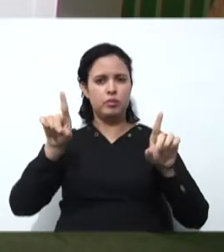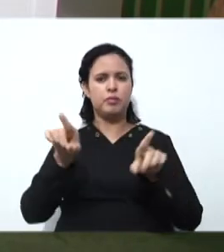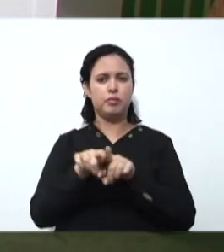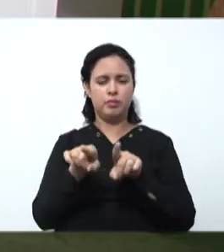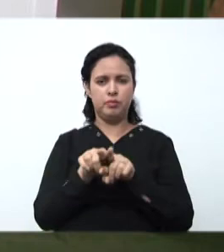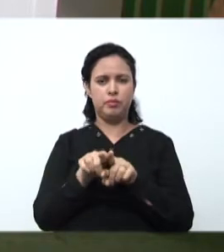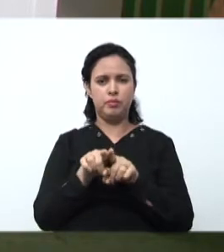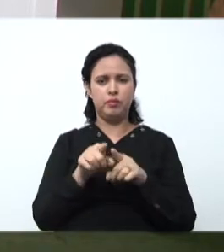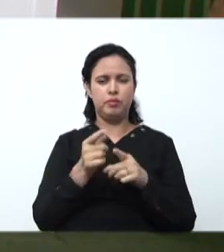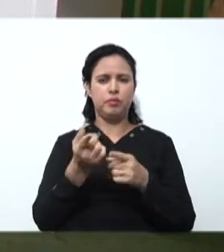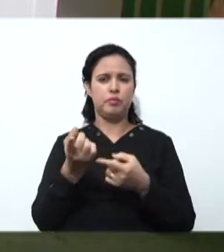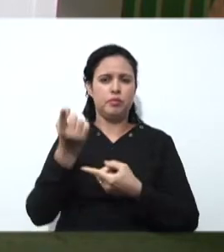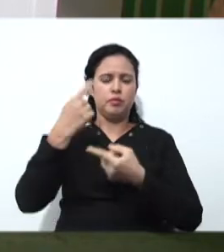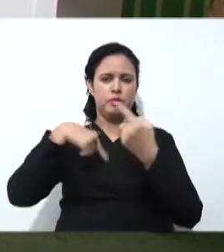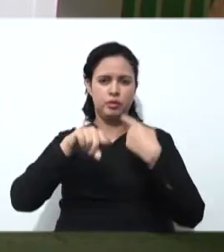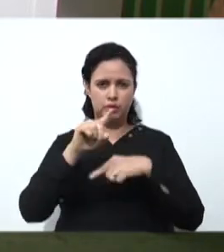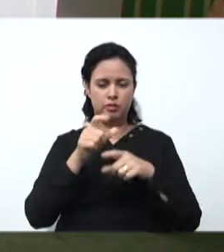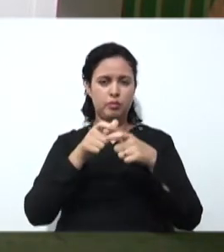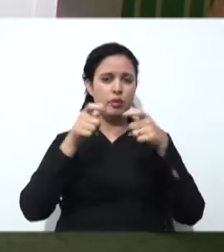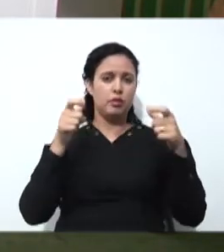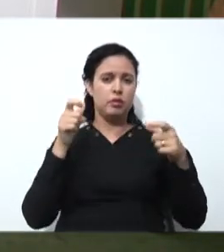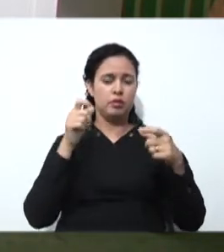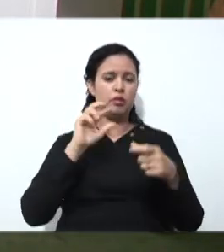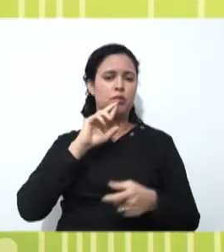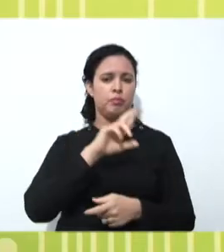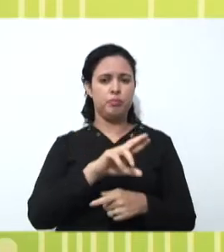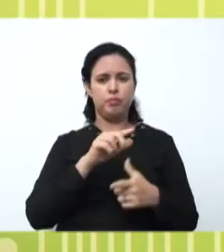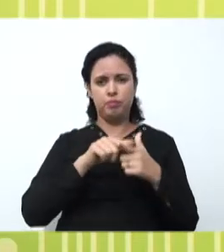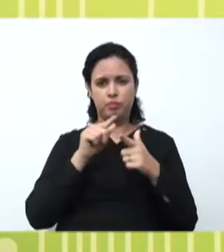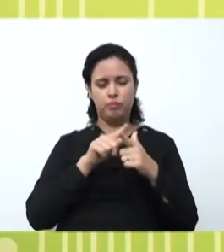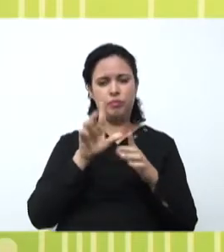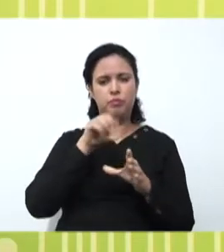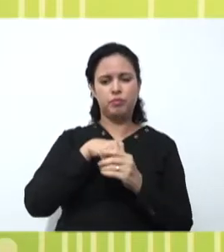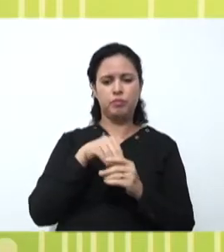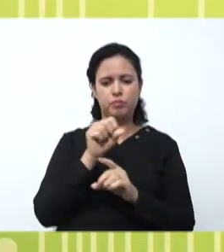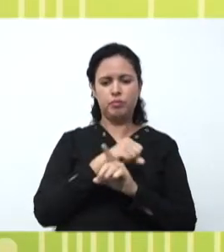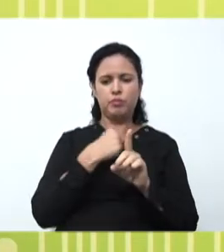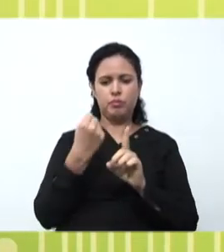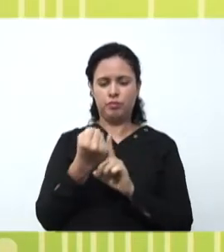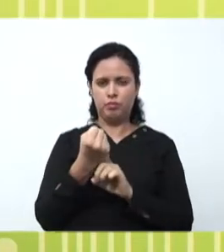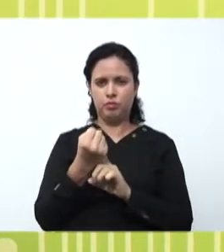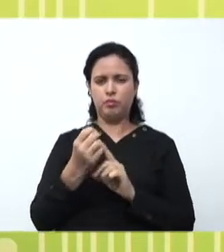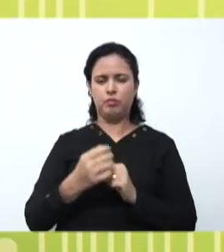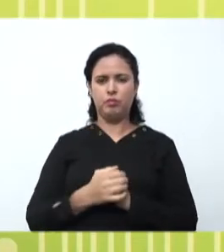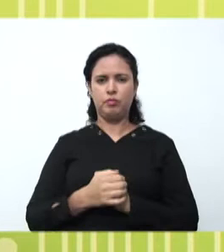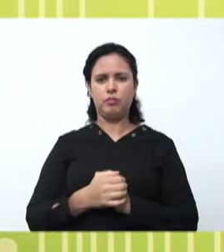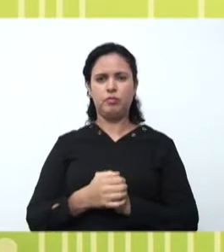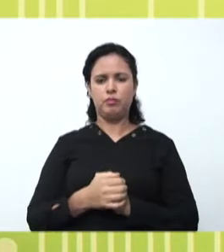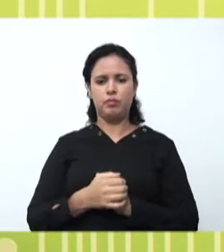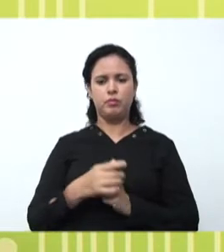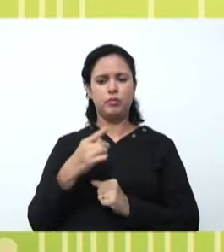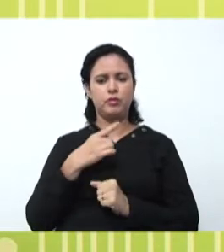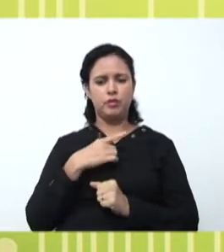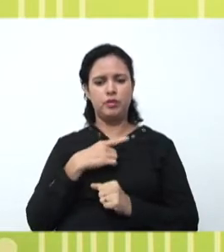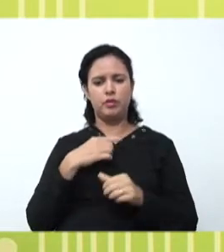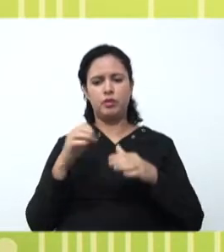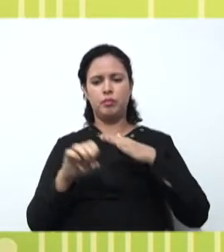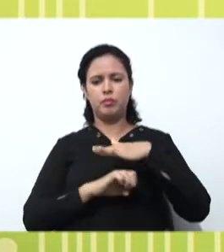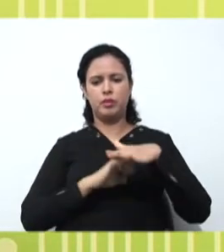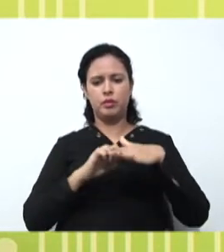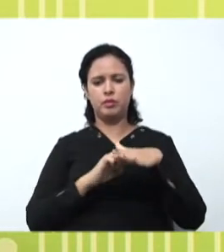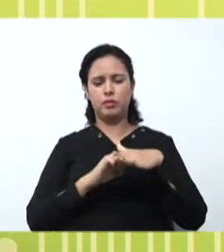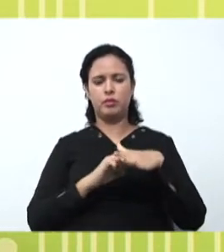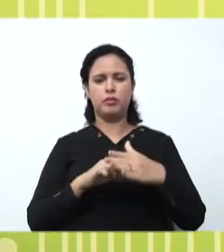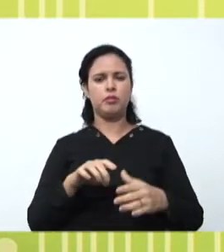muito maior que a resolução de problema da sociedade, ok? A gente também tem outro tipo de empresa que ela está se popularizando assim